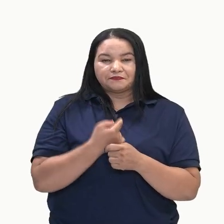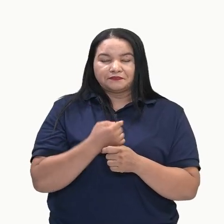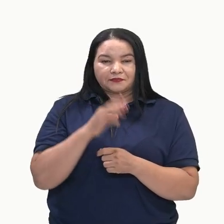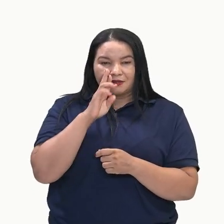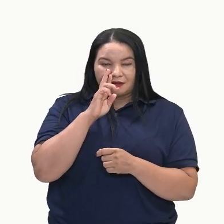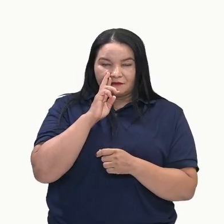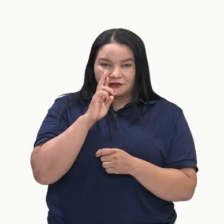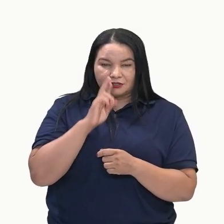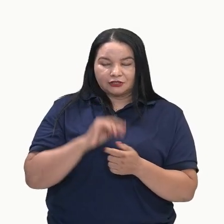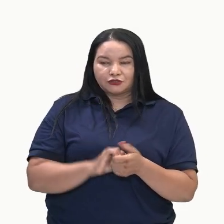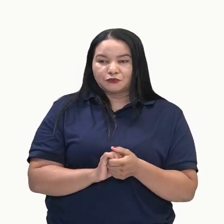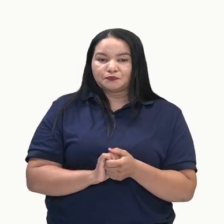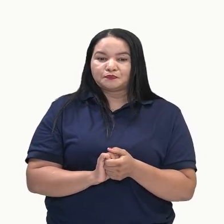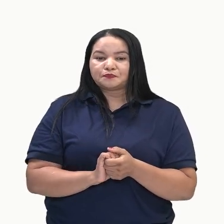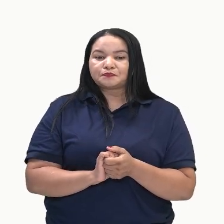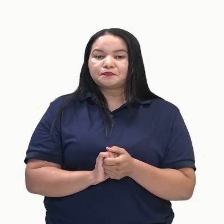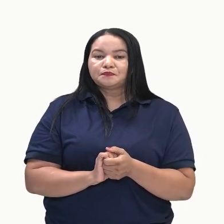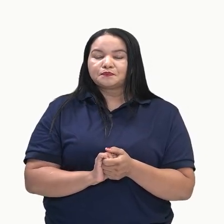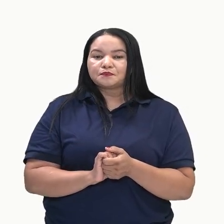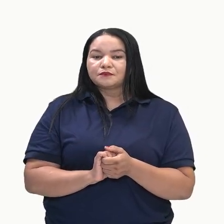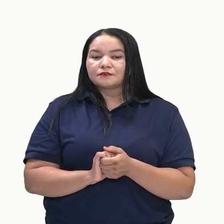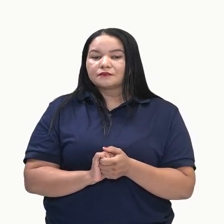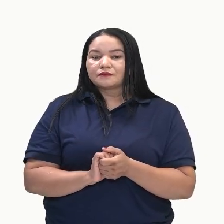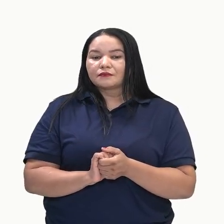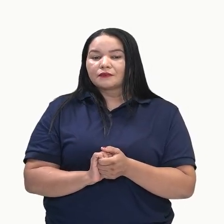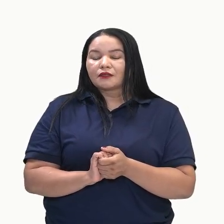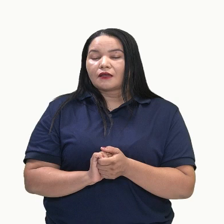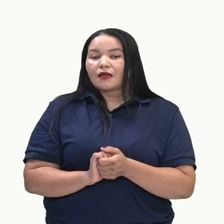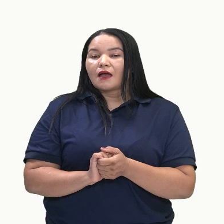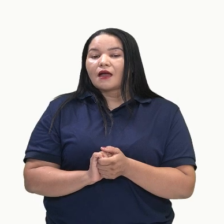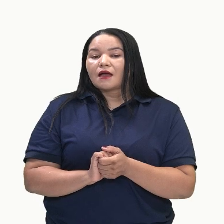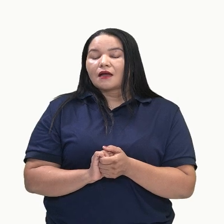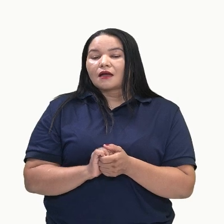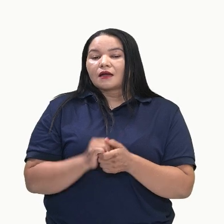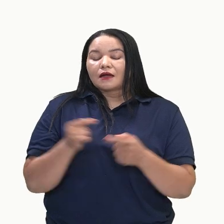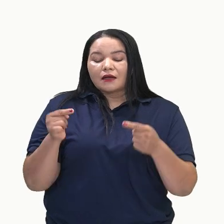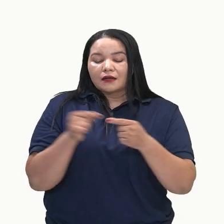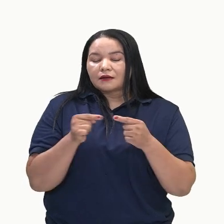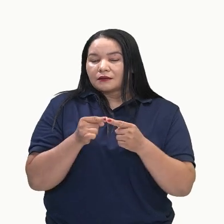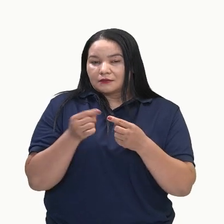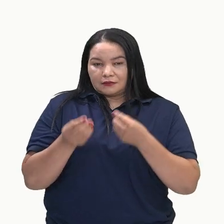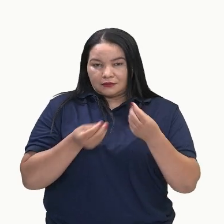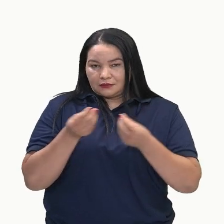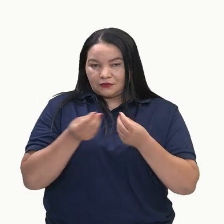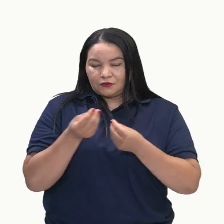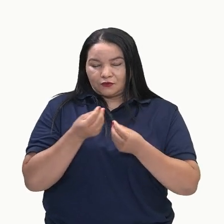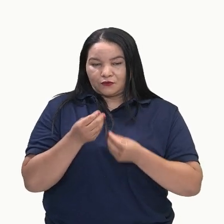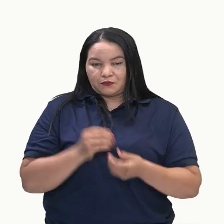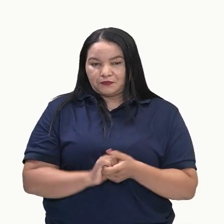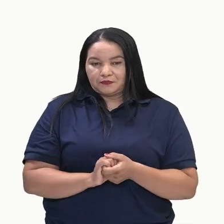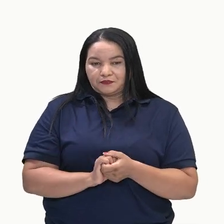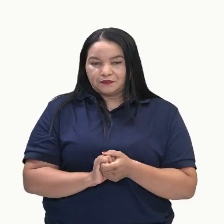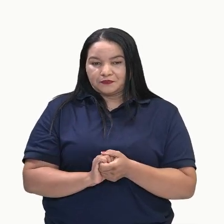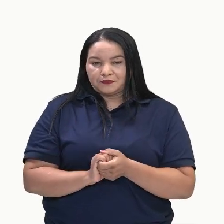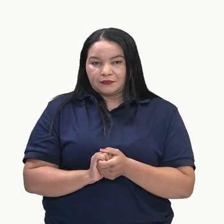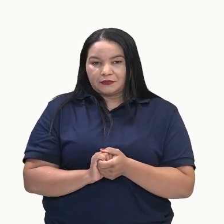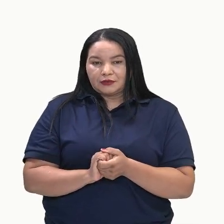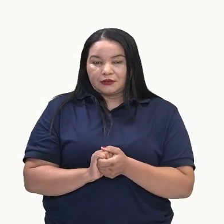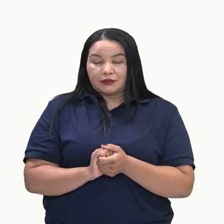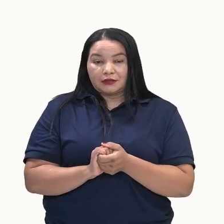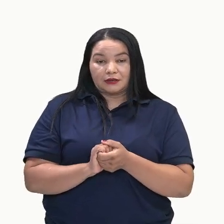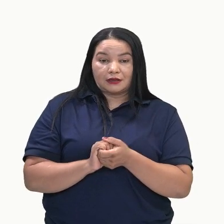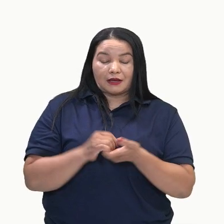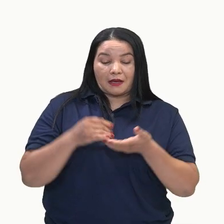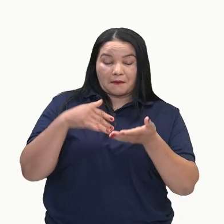dá para observar que não tem nenhuma próxima, com toda certeza. Mas pensa aí na lata de refrigerante. A parte de baixo, a